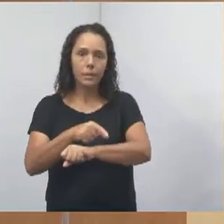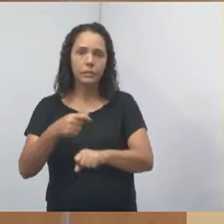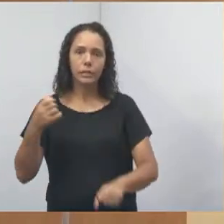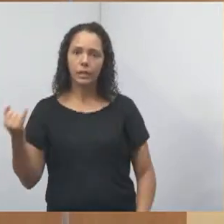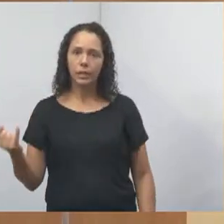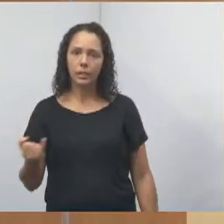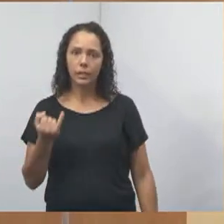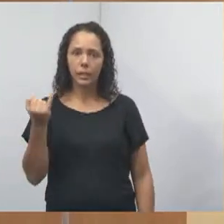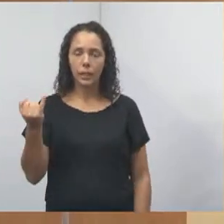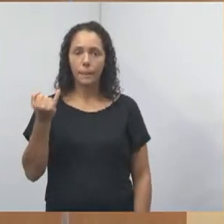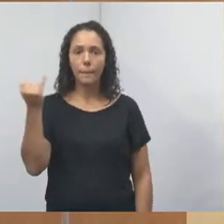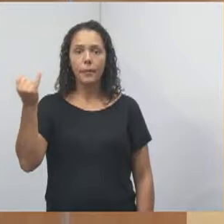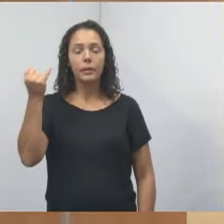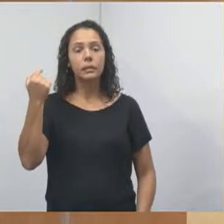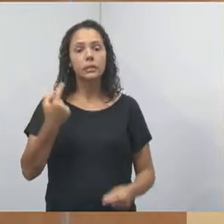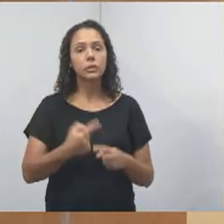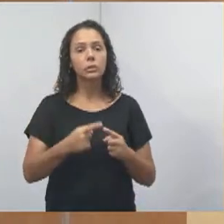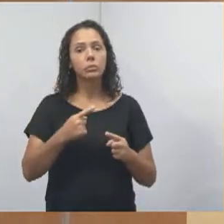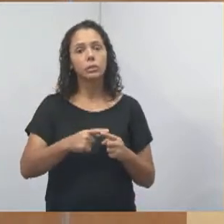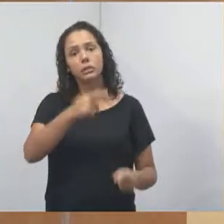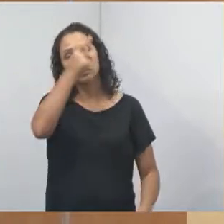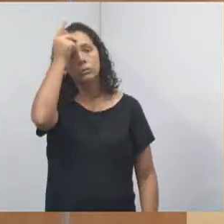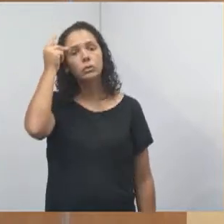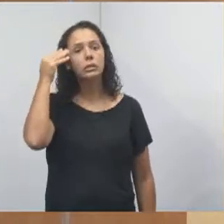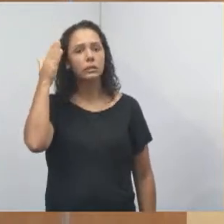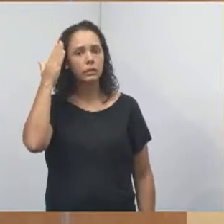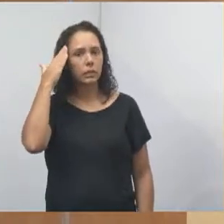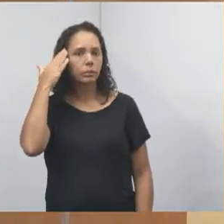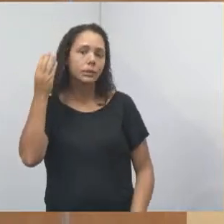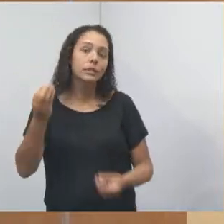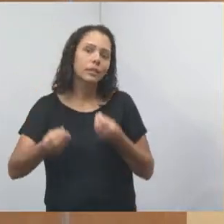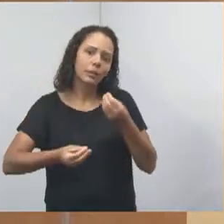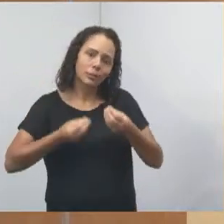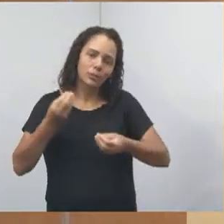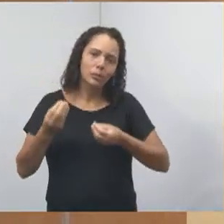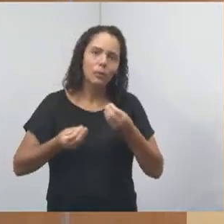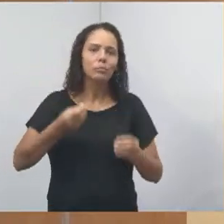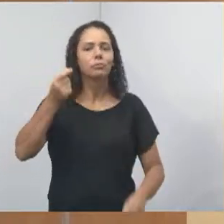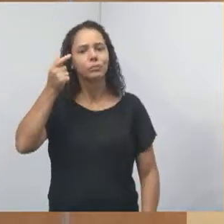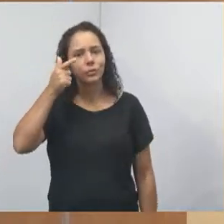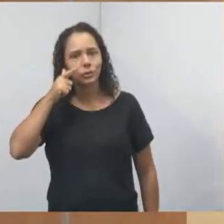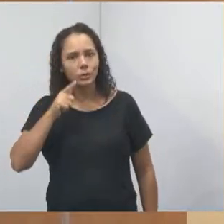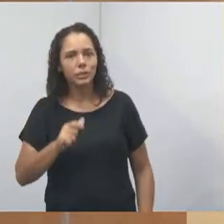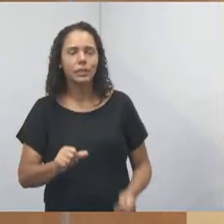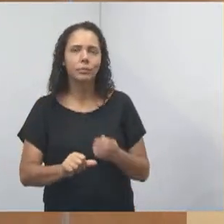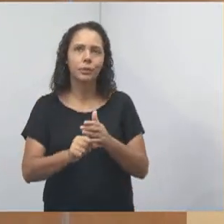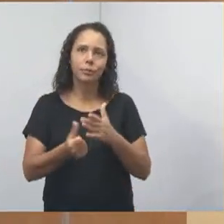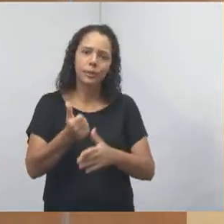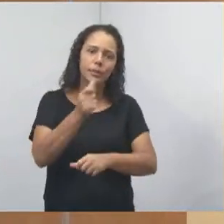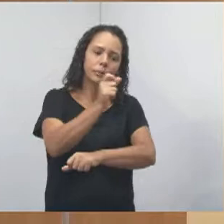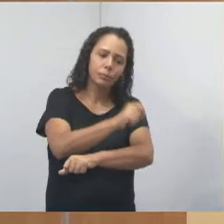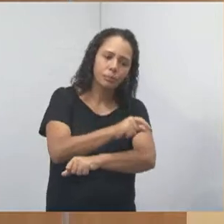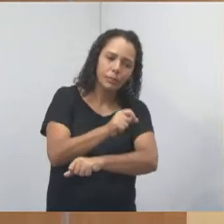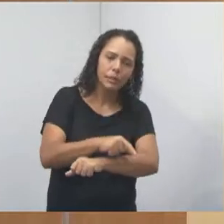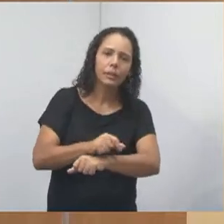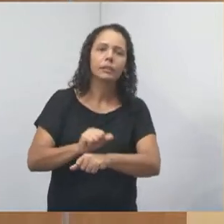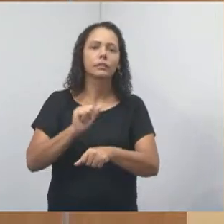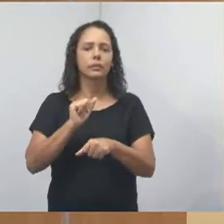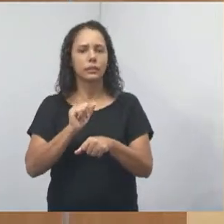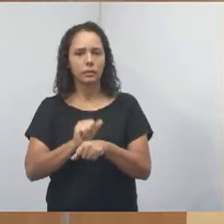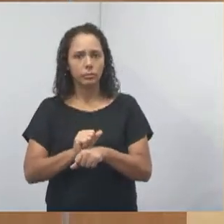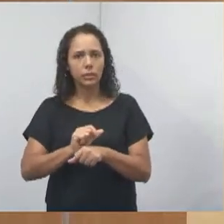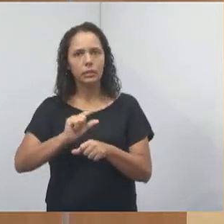pessoas tinha noção de como o alimento chegava até as mesas. Parece coisa banal, mas é uma realidade